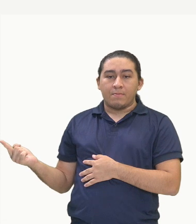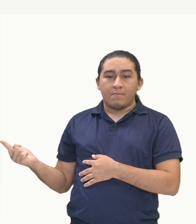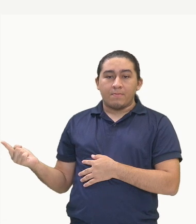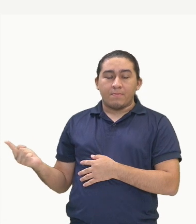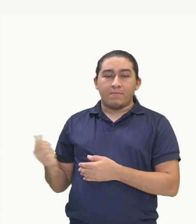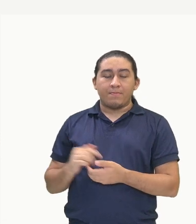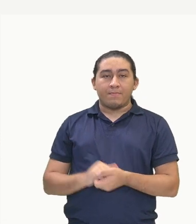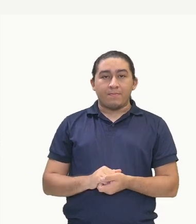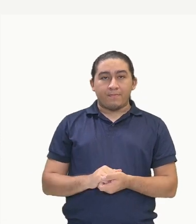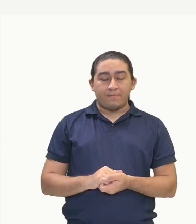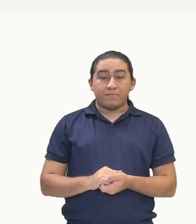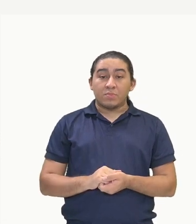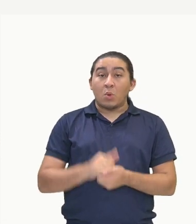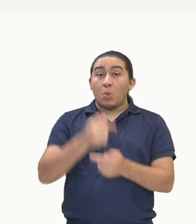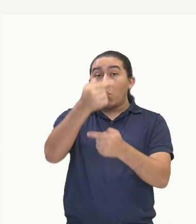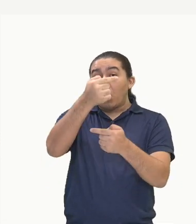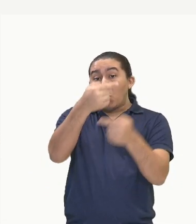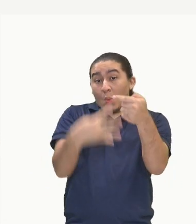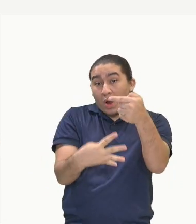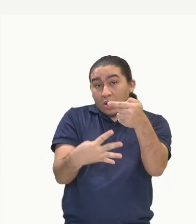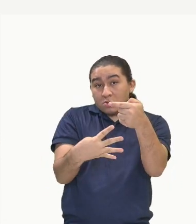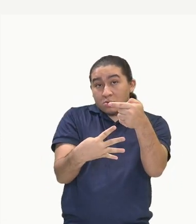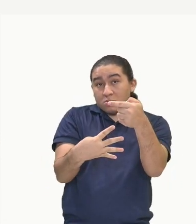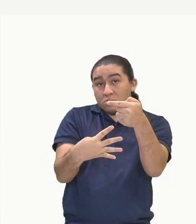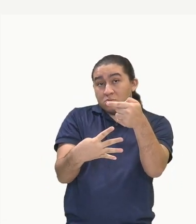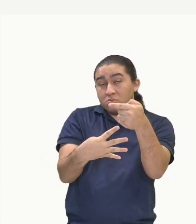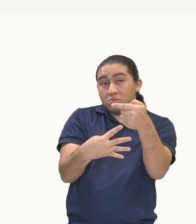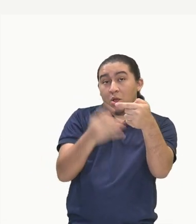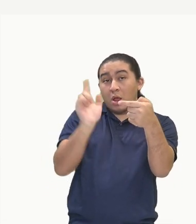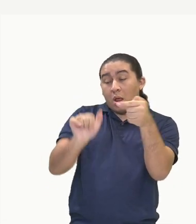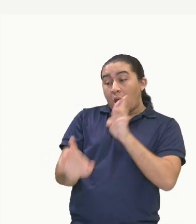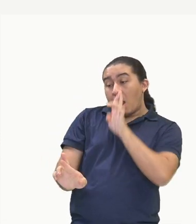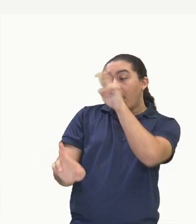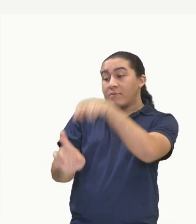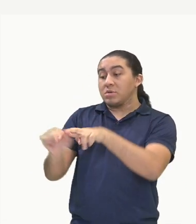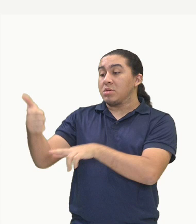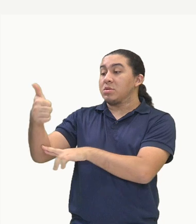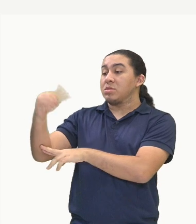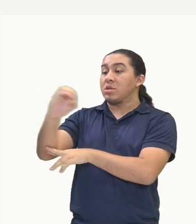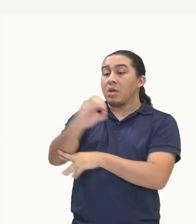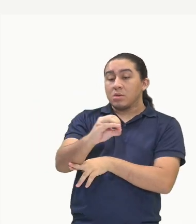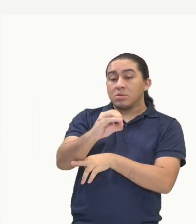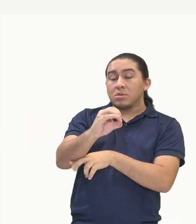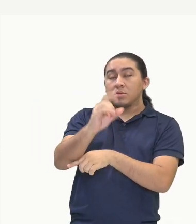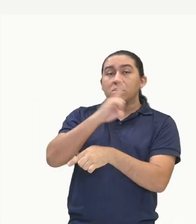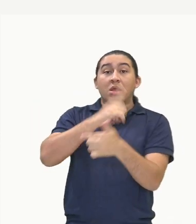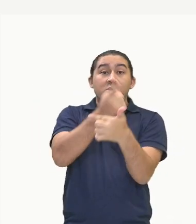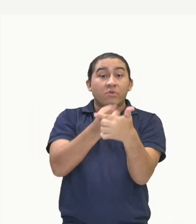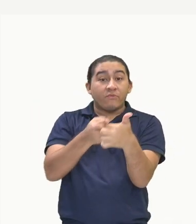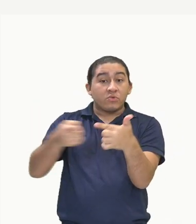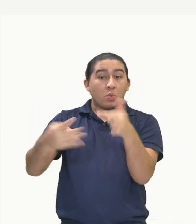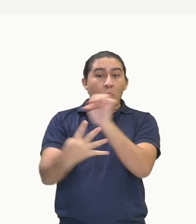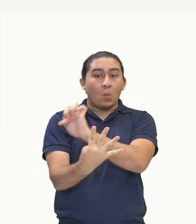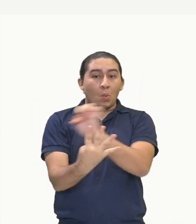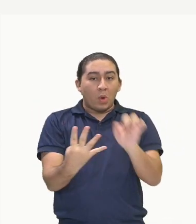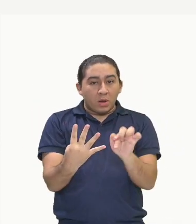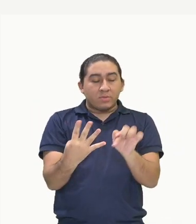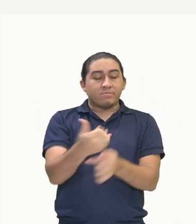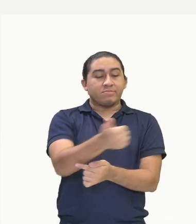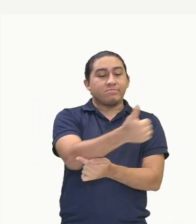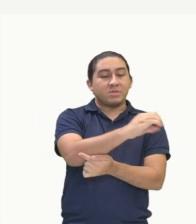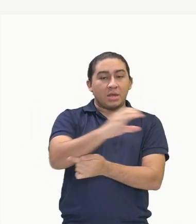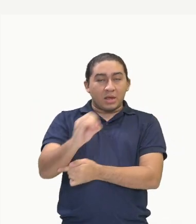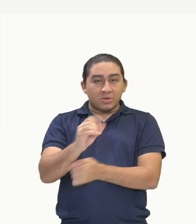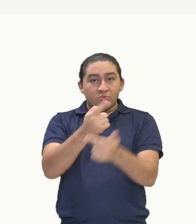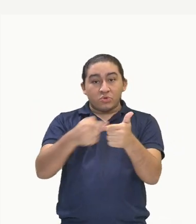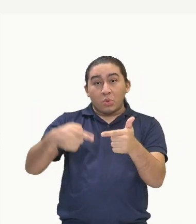100. Ora, se a referência é 100, dividido em 4 partes, 100 dividido em 4 partes,